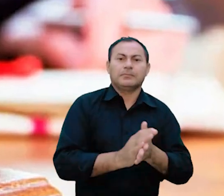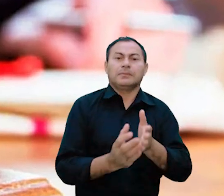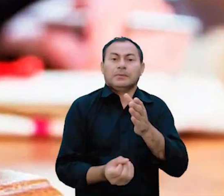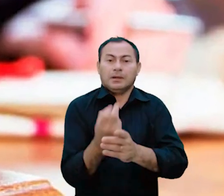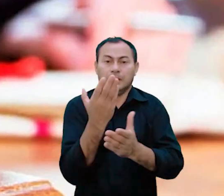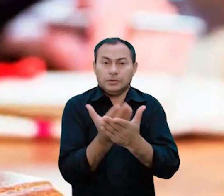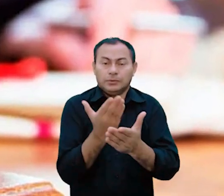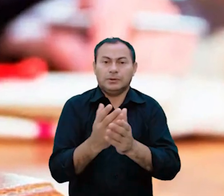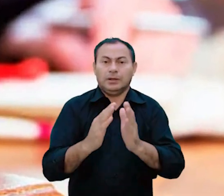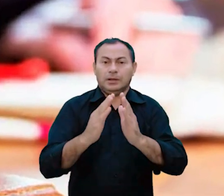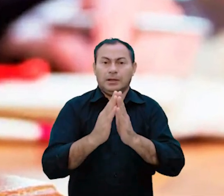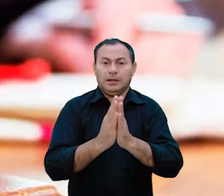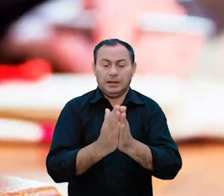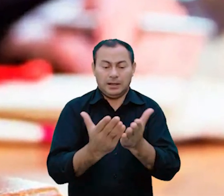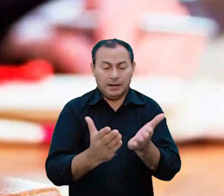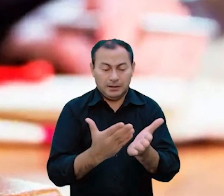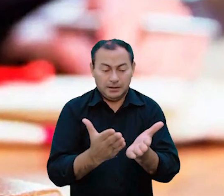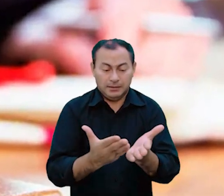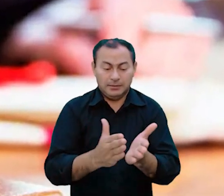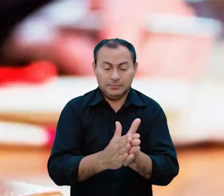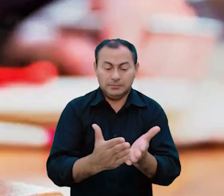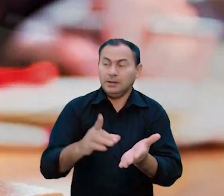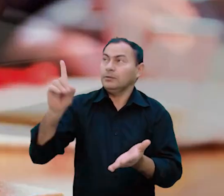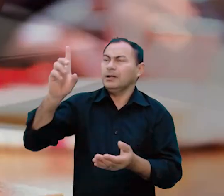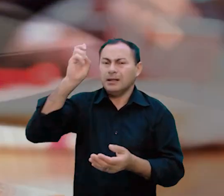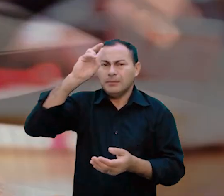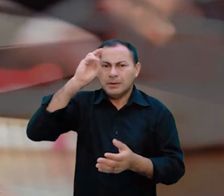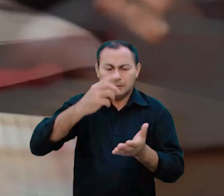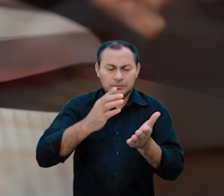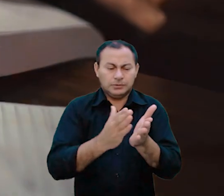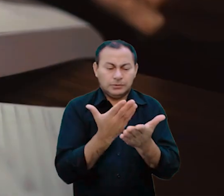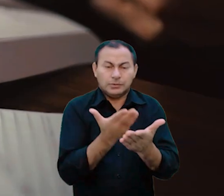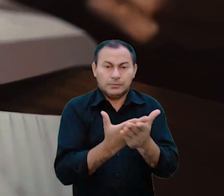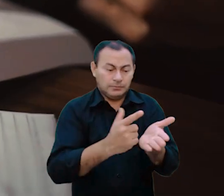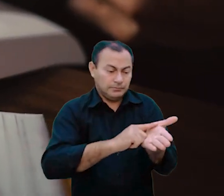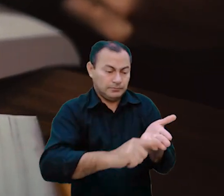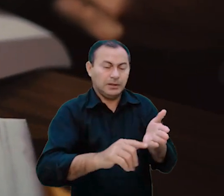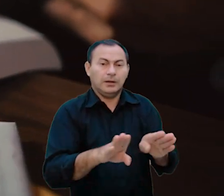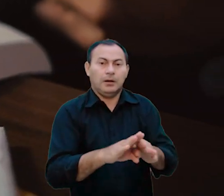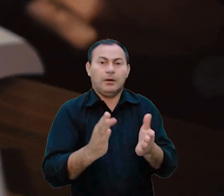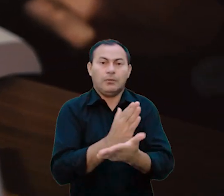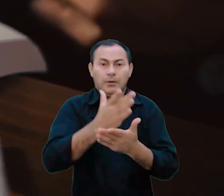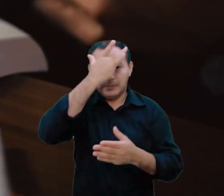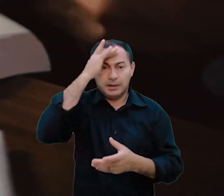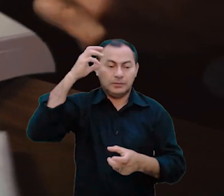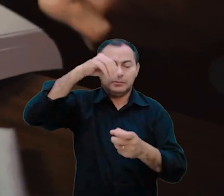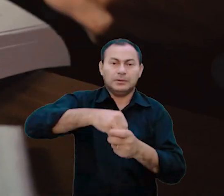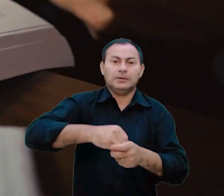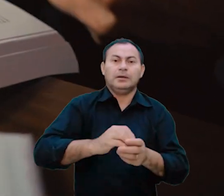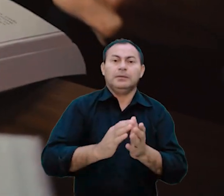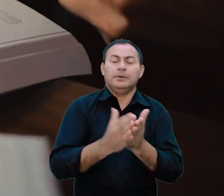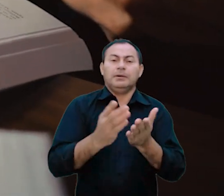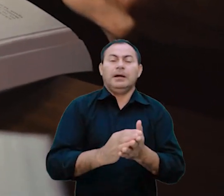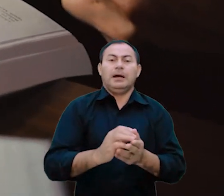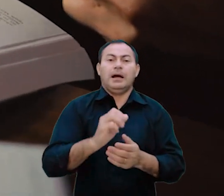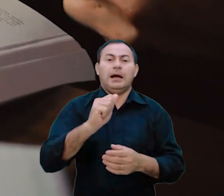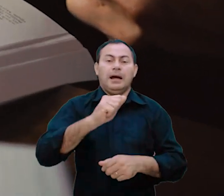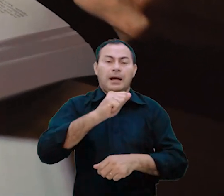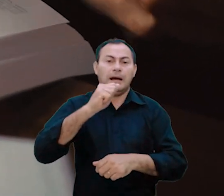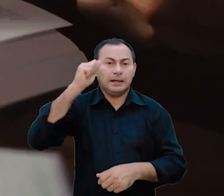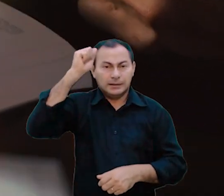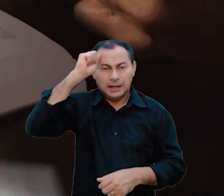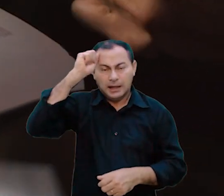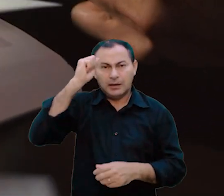importante fonte de estudo das Escrituras. Lembre-se que quando estudamos Gênesis e alguns dos personagens bíblicos como Adão,